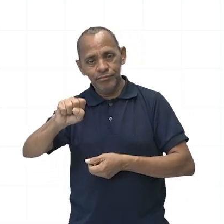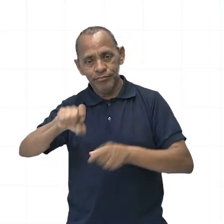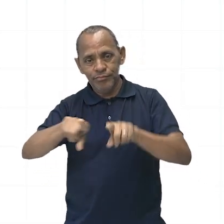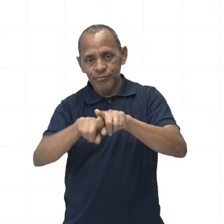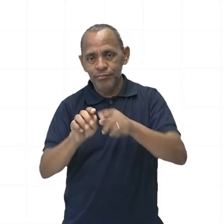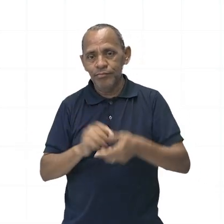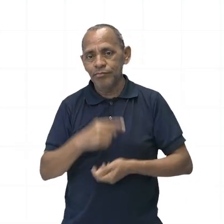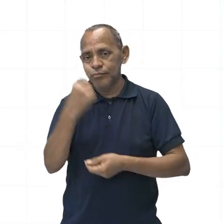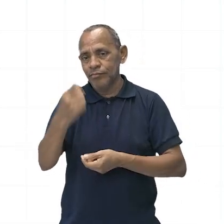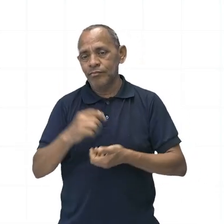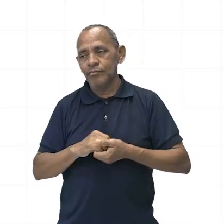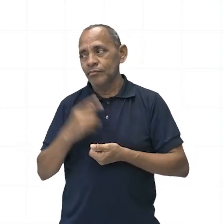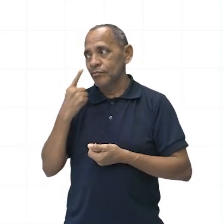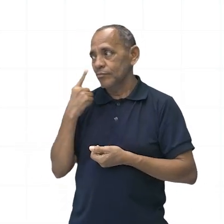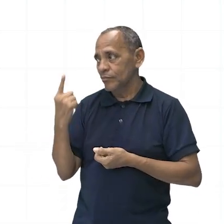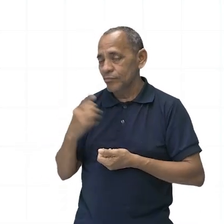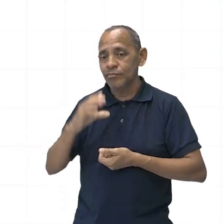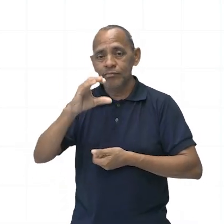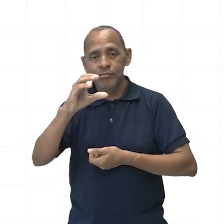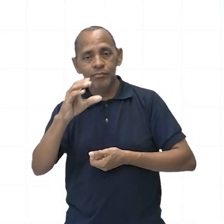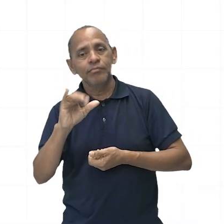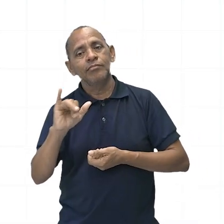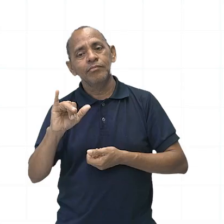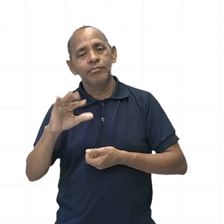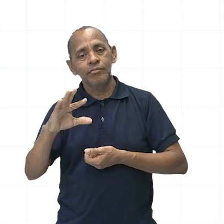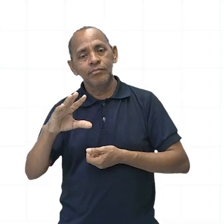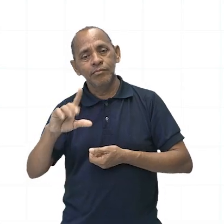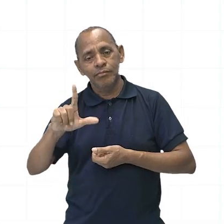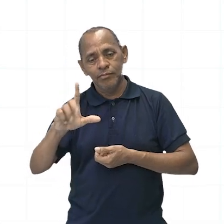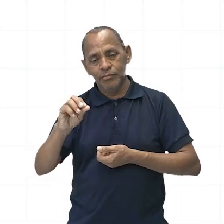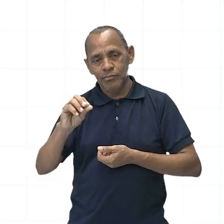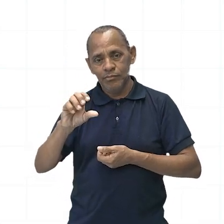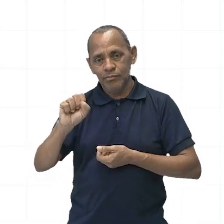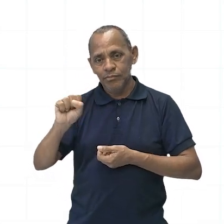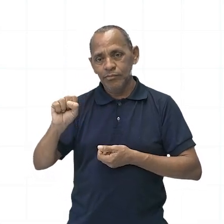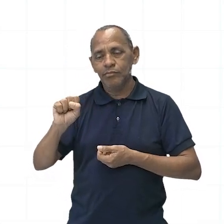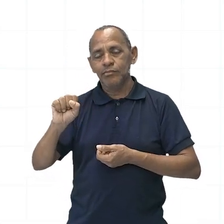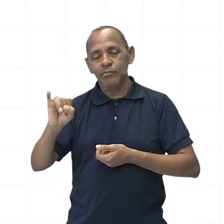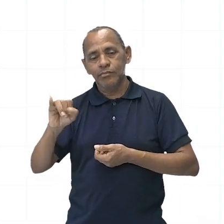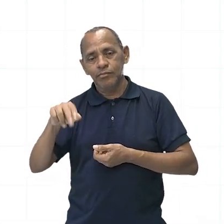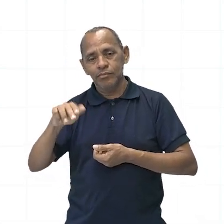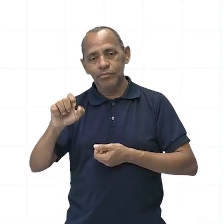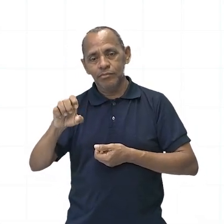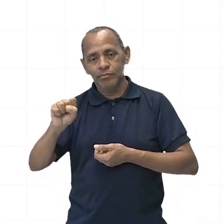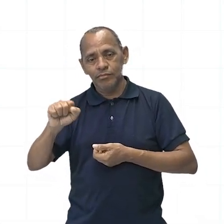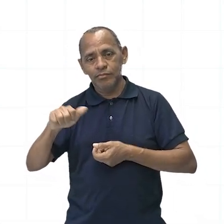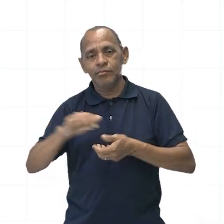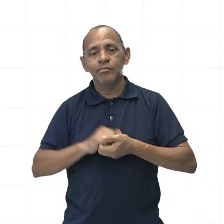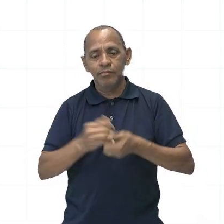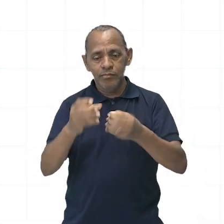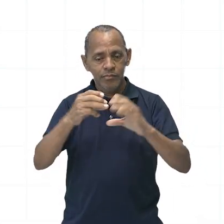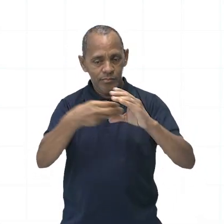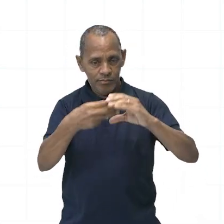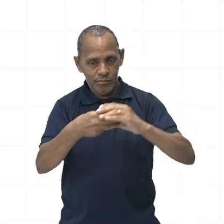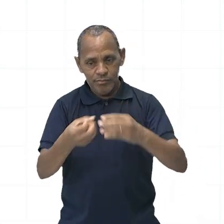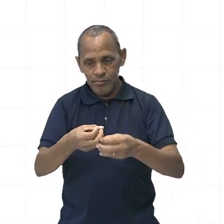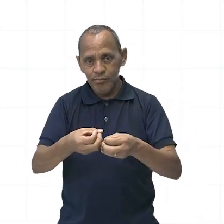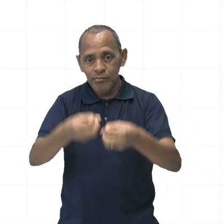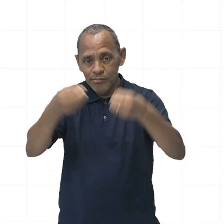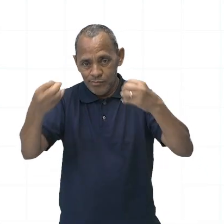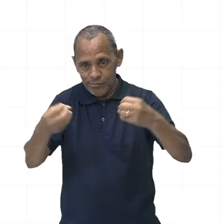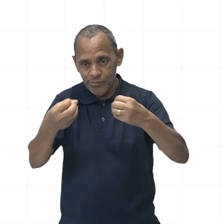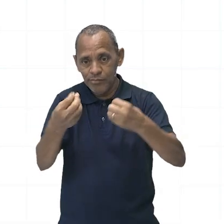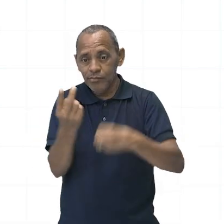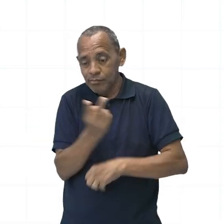nós chamamos de citocinese, que é a separação dessas células. Então, as células se dividem em duas células filhas